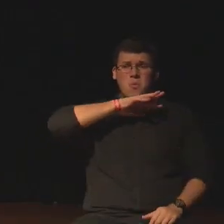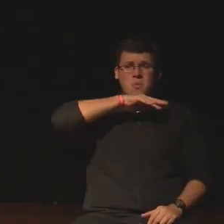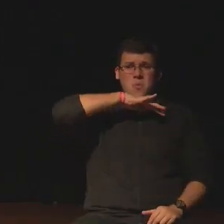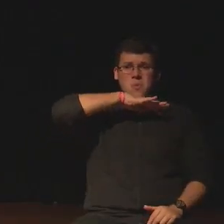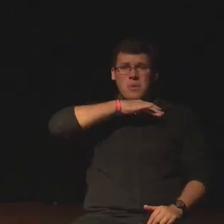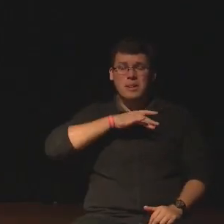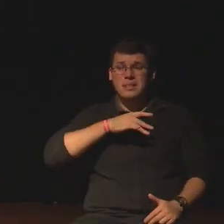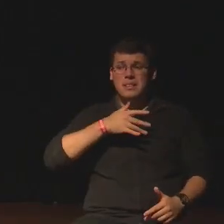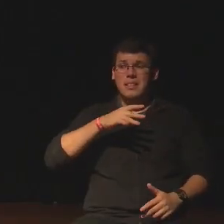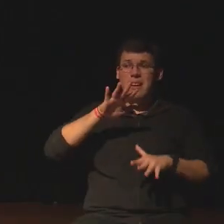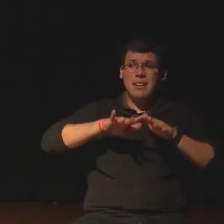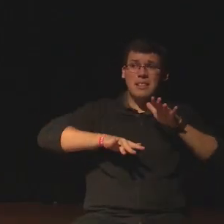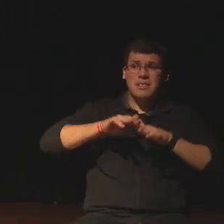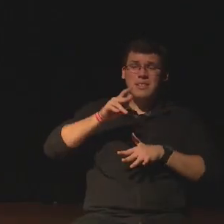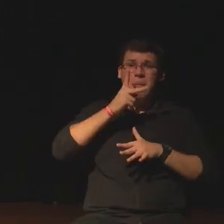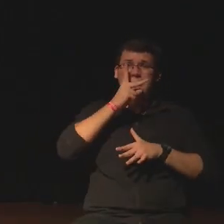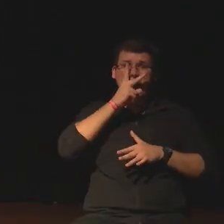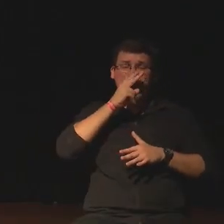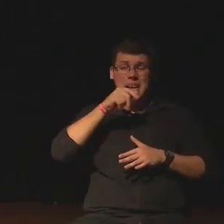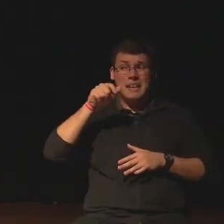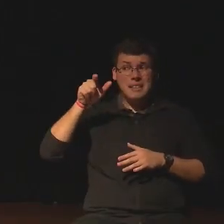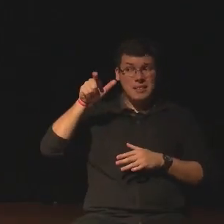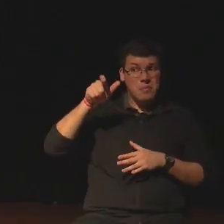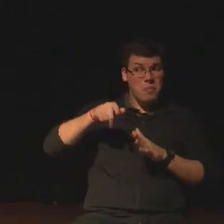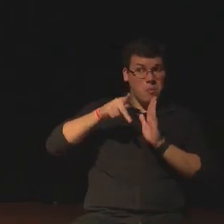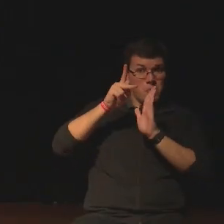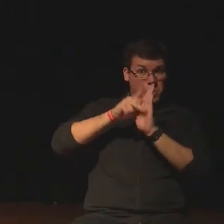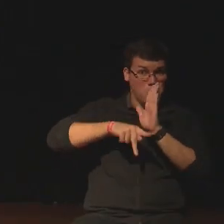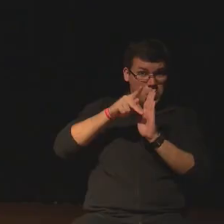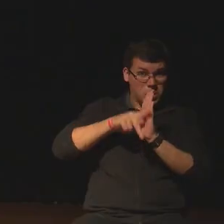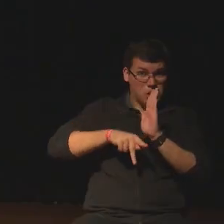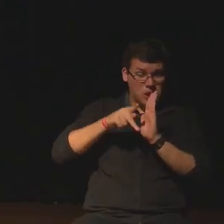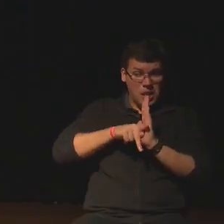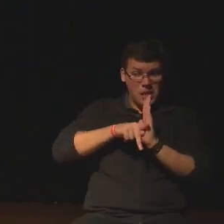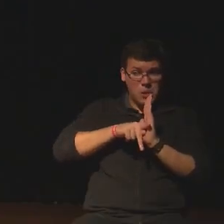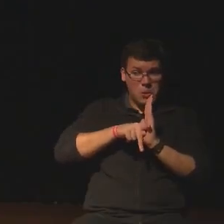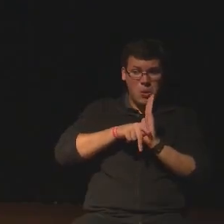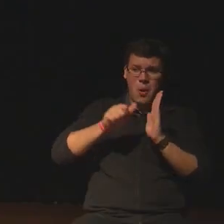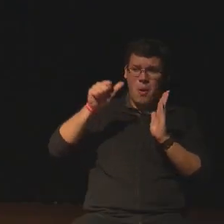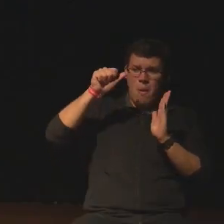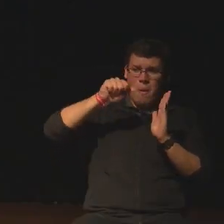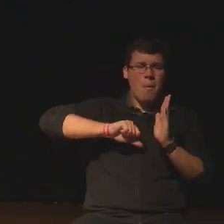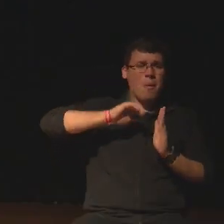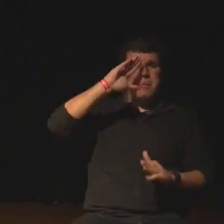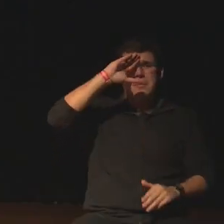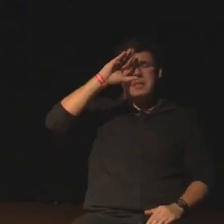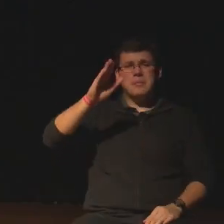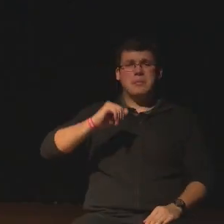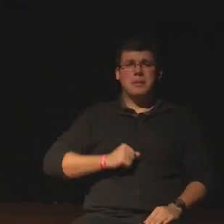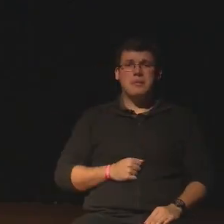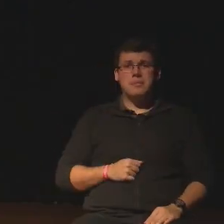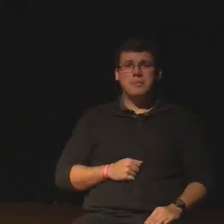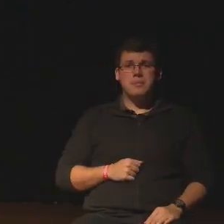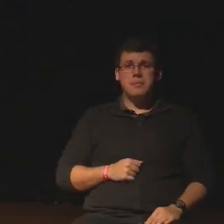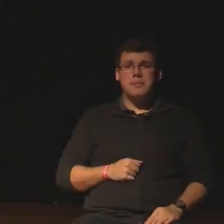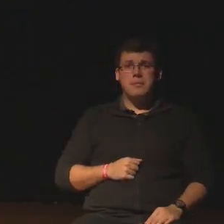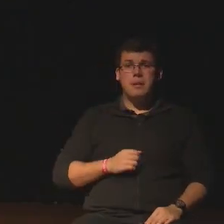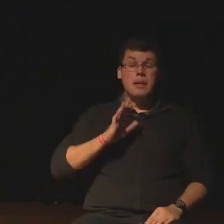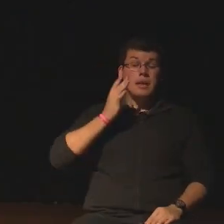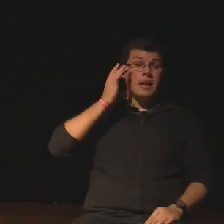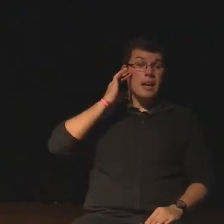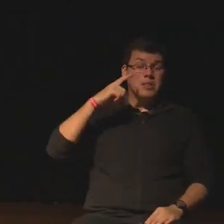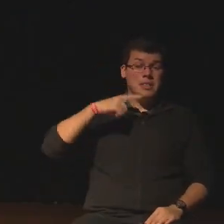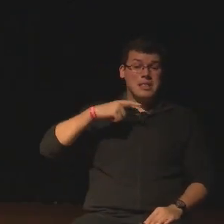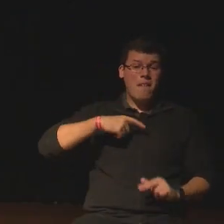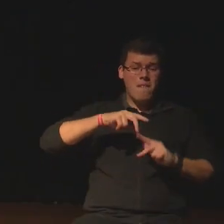projeto é o culpado de tudo isso. Existem vários culpados, e eu acho uma pena se esse projeto for acusado de